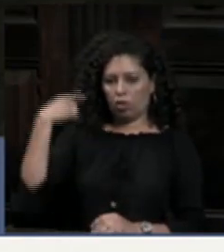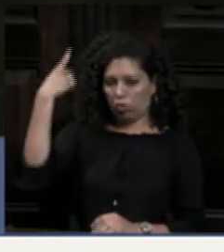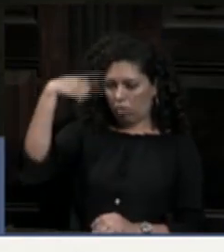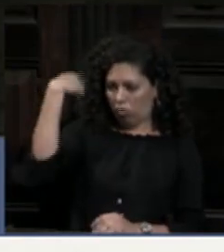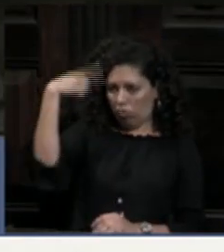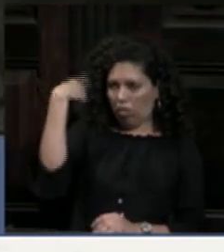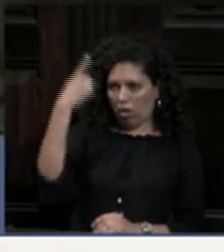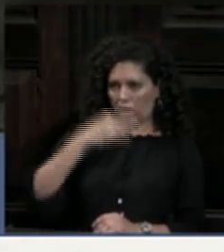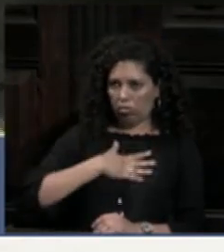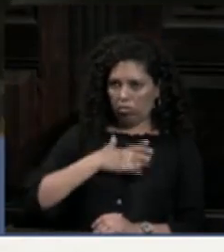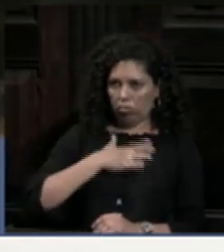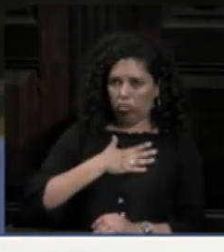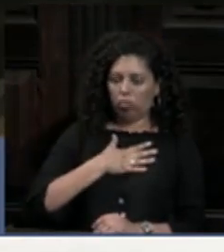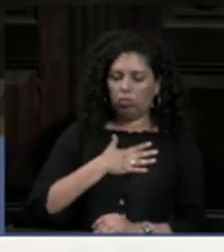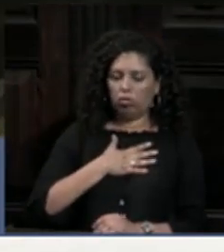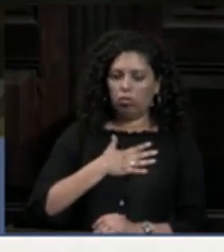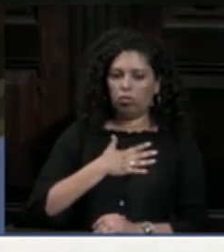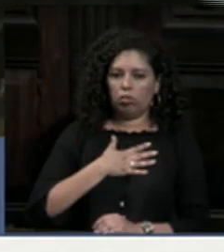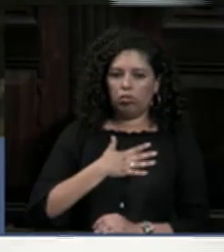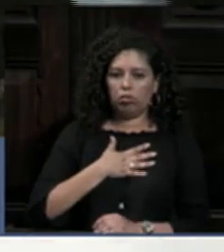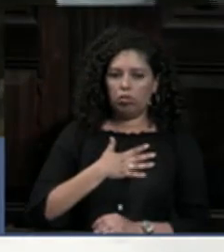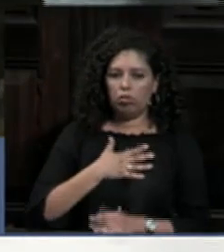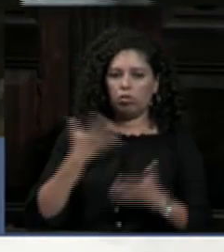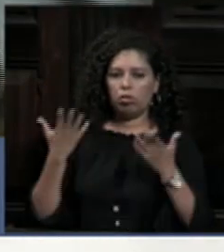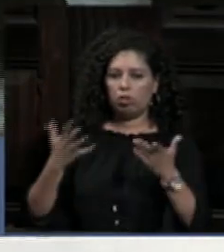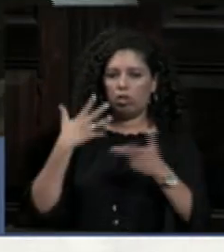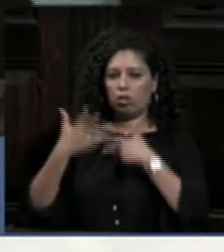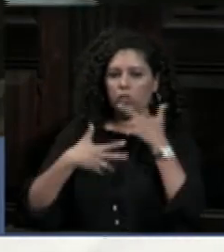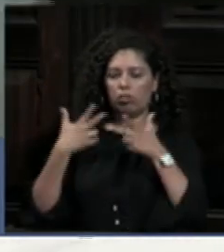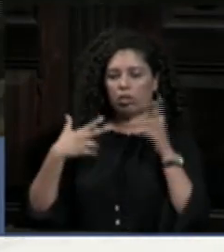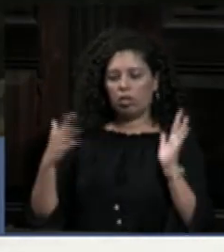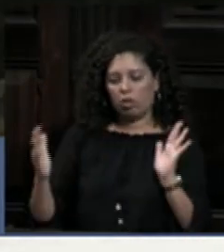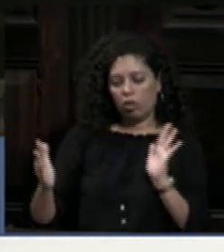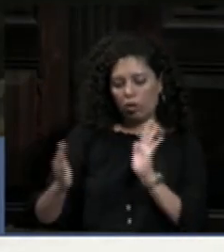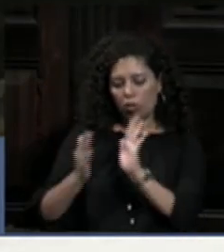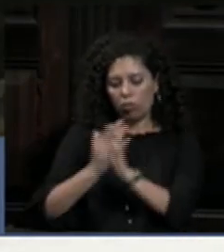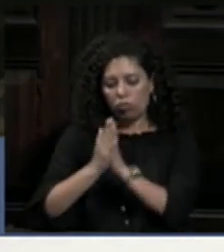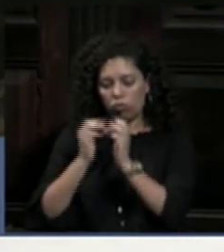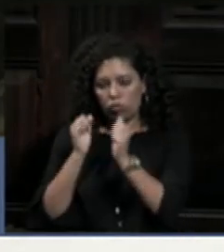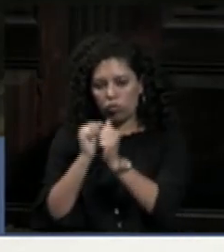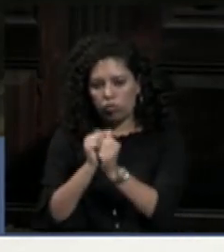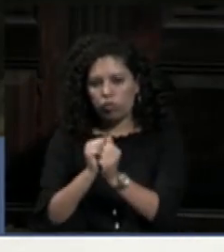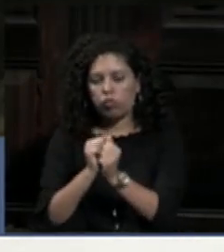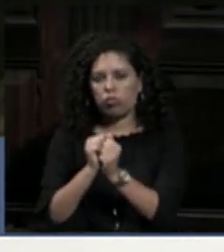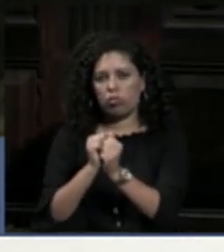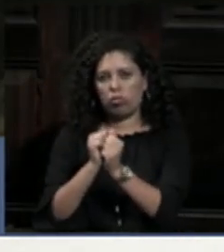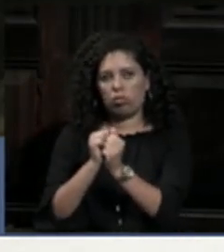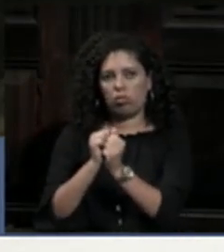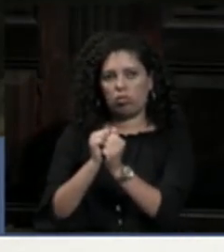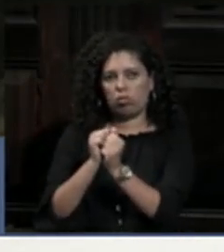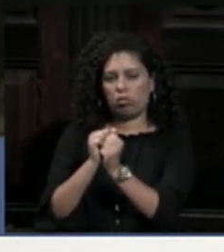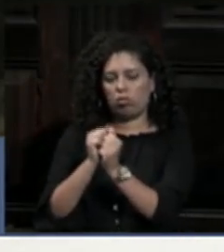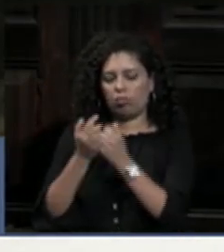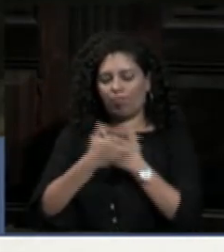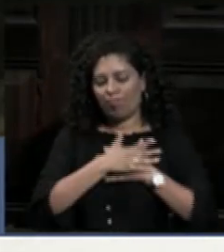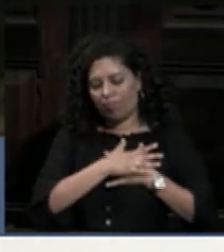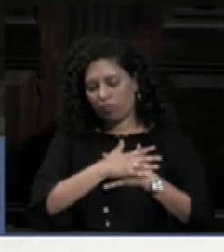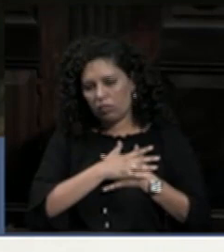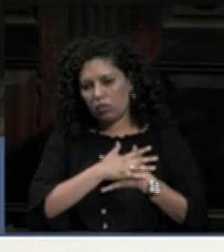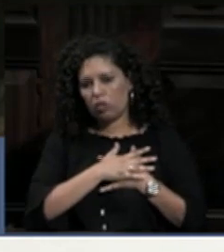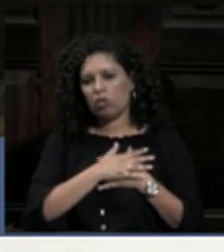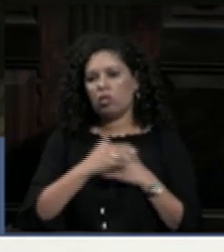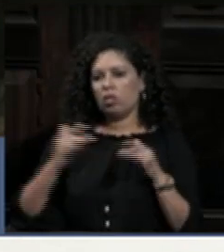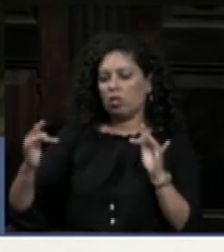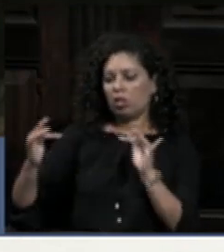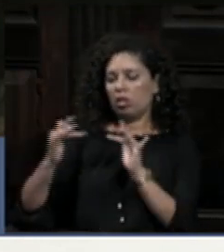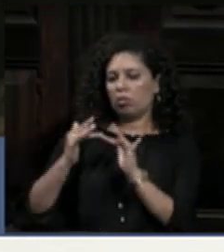que sou manifestar a minha solidariedade a minha concordância com